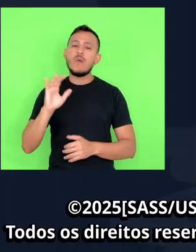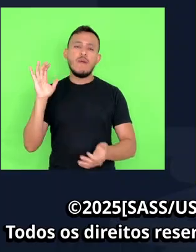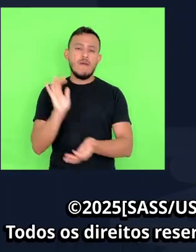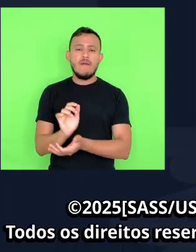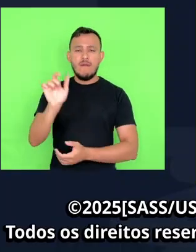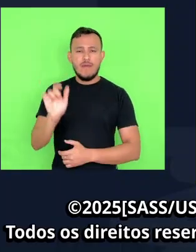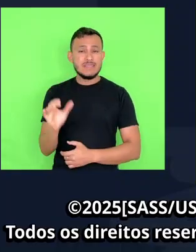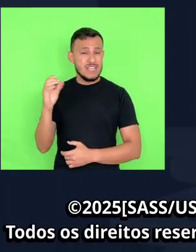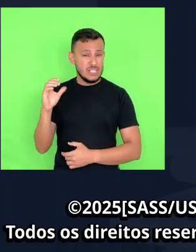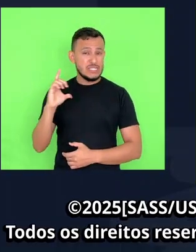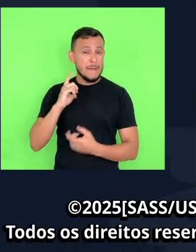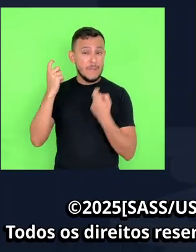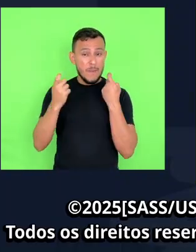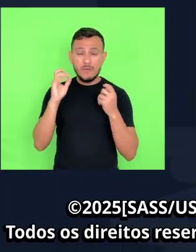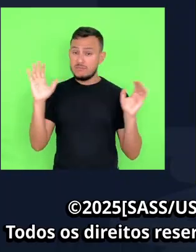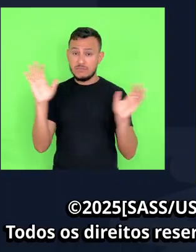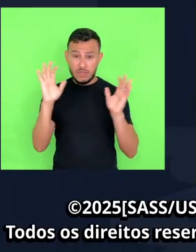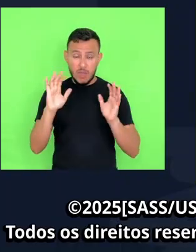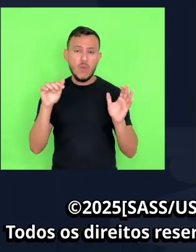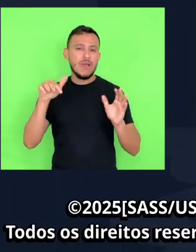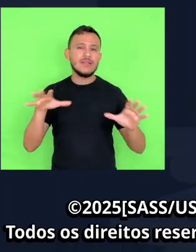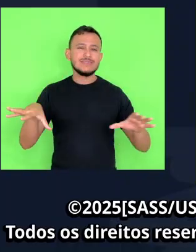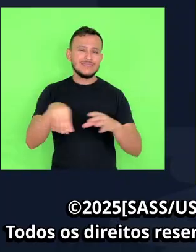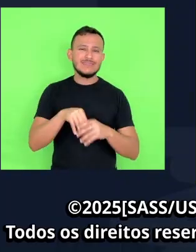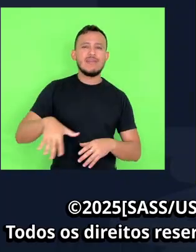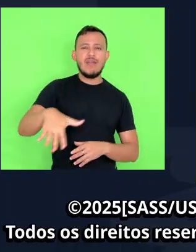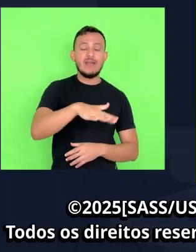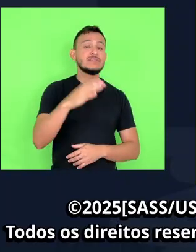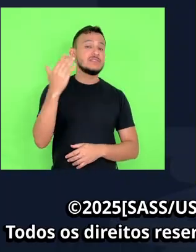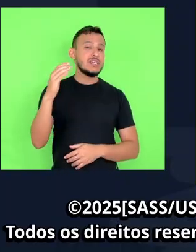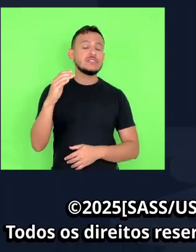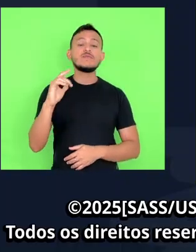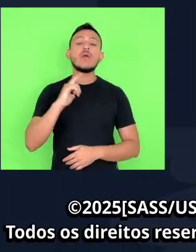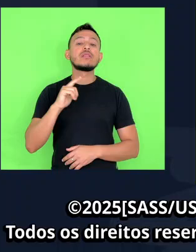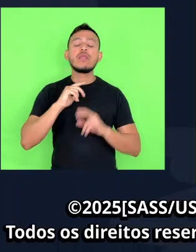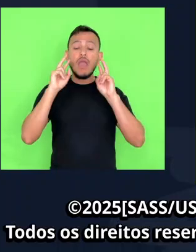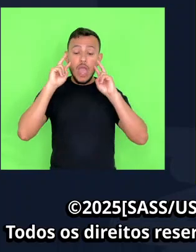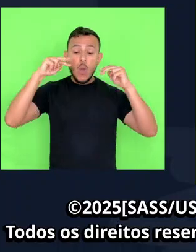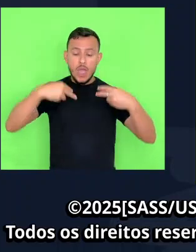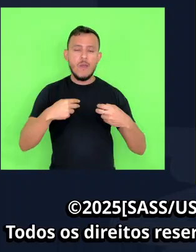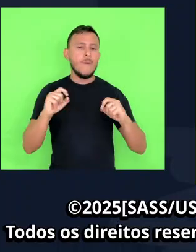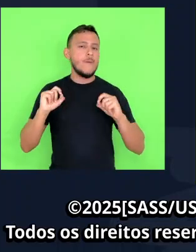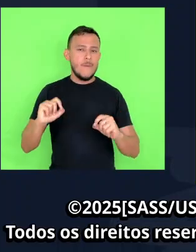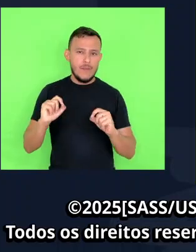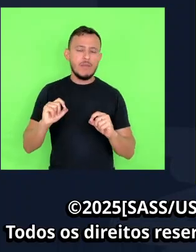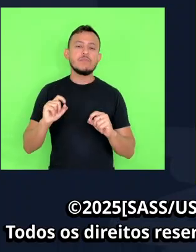estão preocupados. Nesse movimento, nesse campo científico, se reconhece a